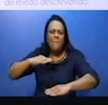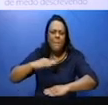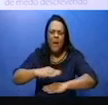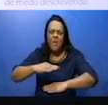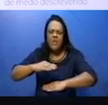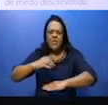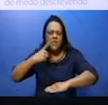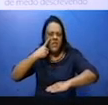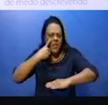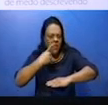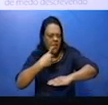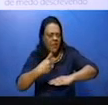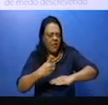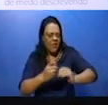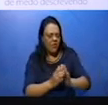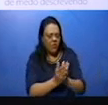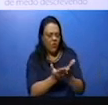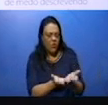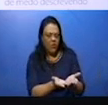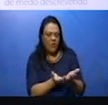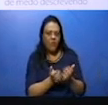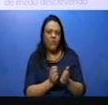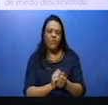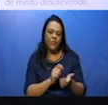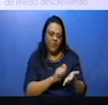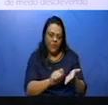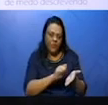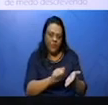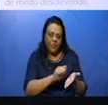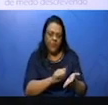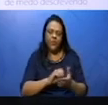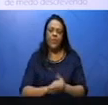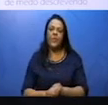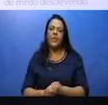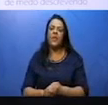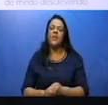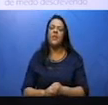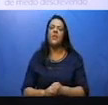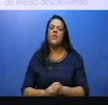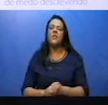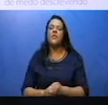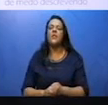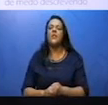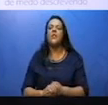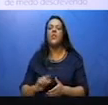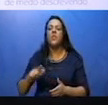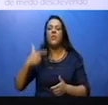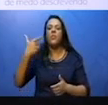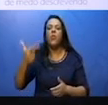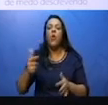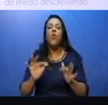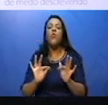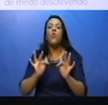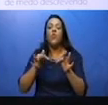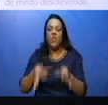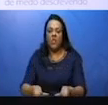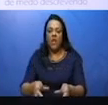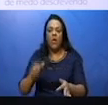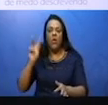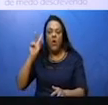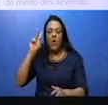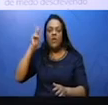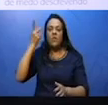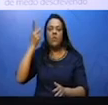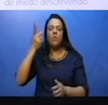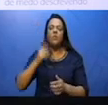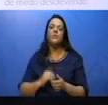sem solução. E, obviamente, o nosso desfecho ou conclusão, como vocês queiram chamar, é a